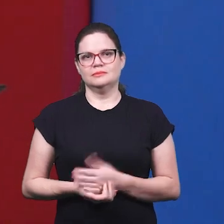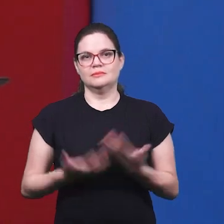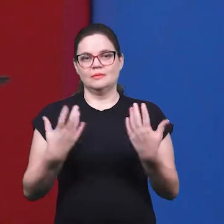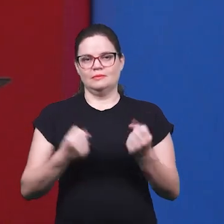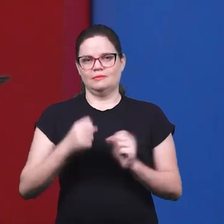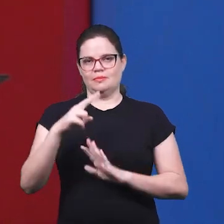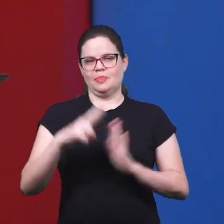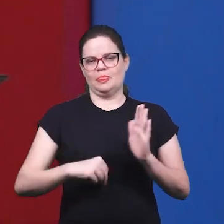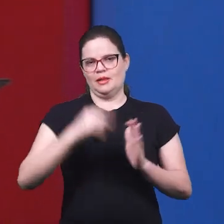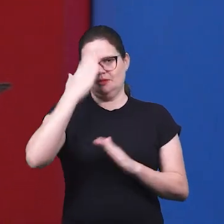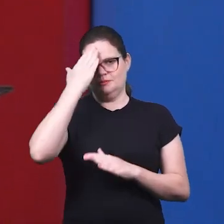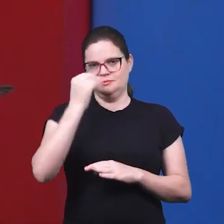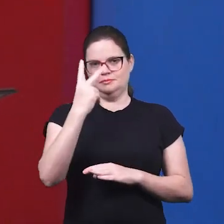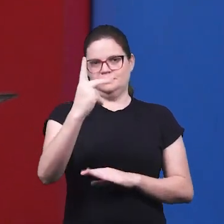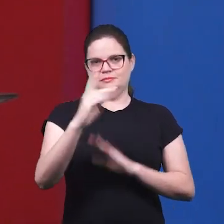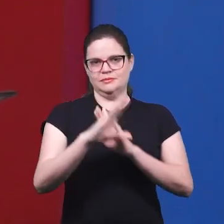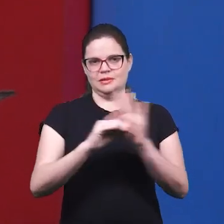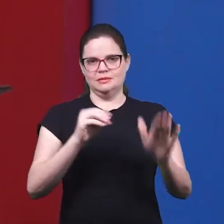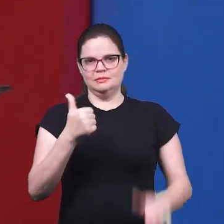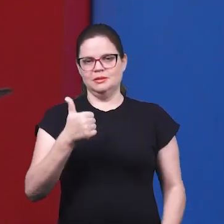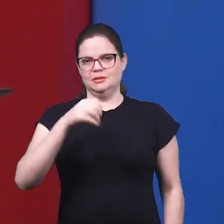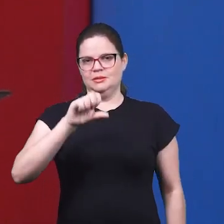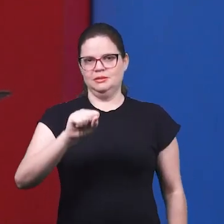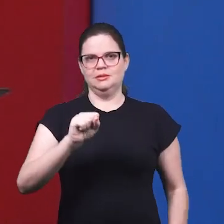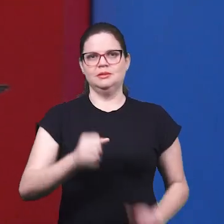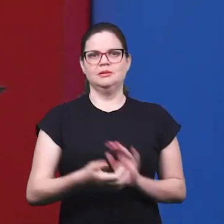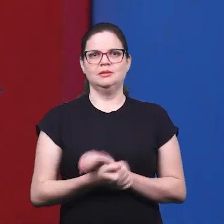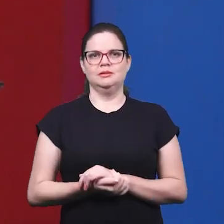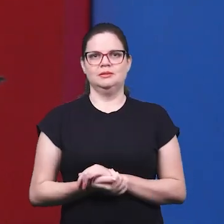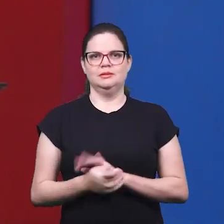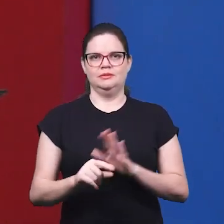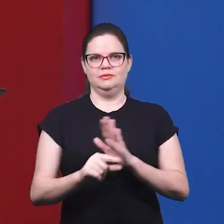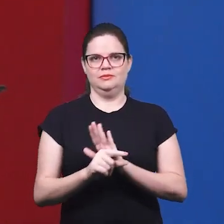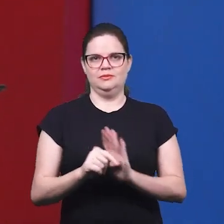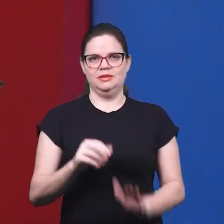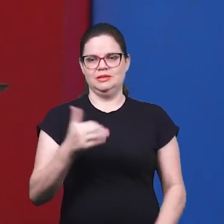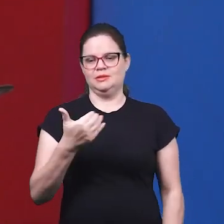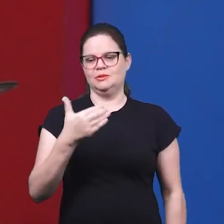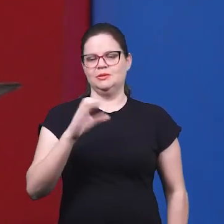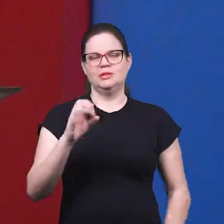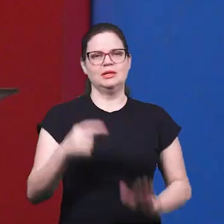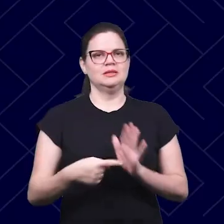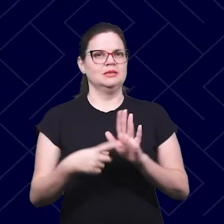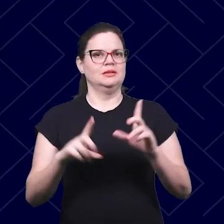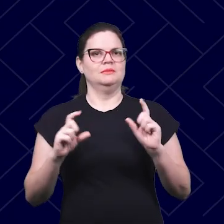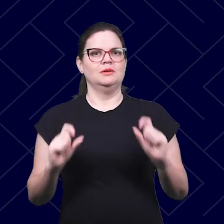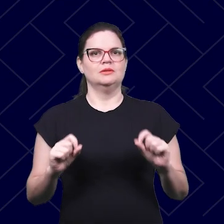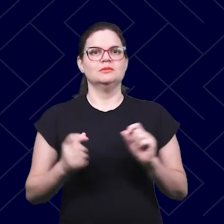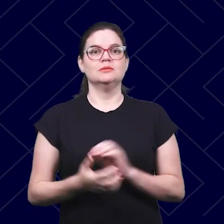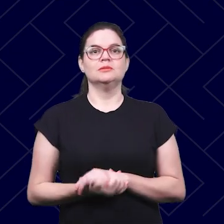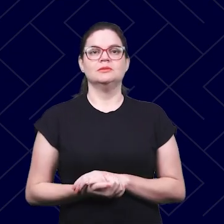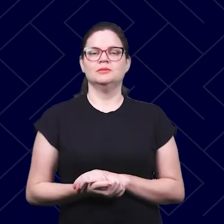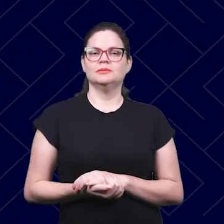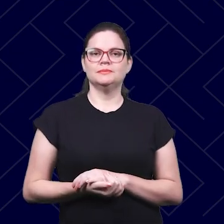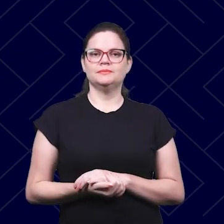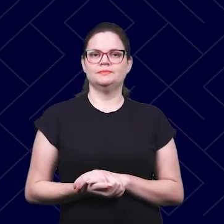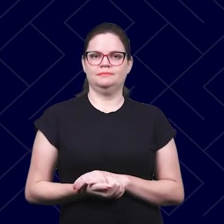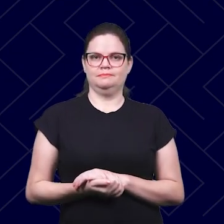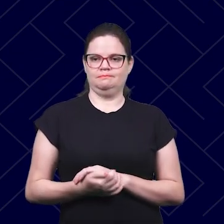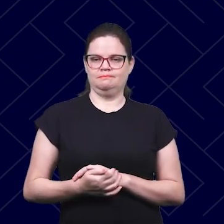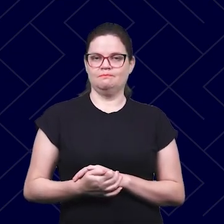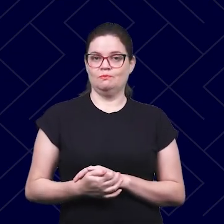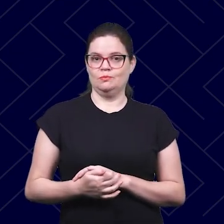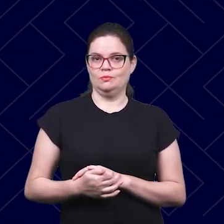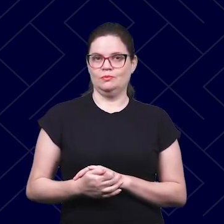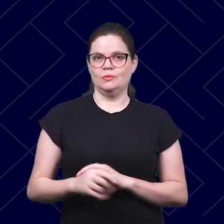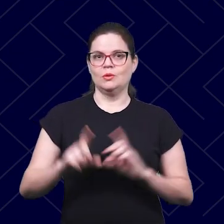Nós vamos ler em Provérbios, capítulo 18, versículo 10, que nos diz assim: Torre